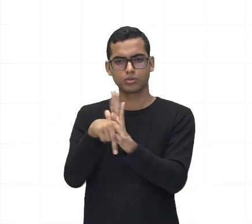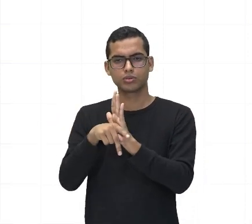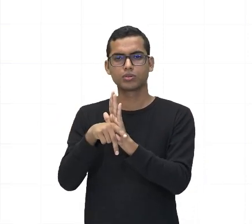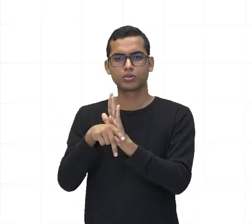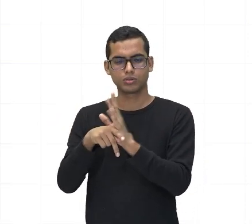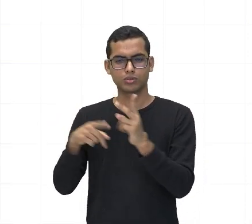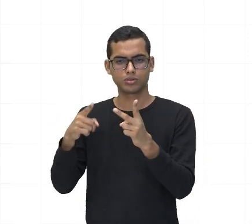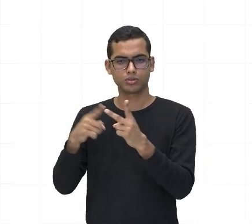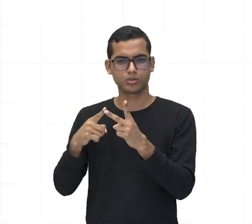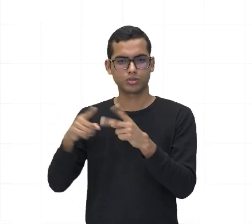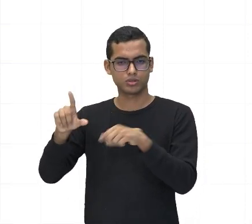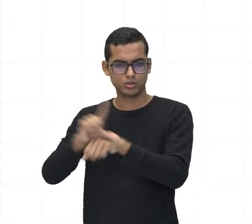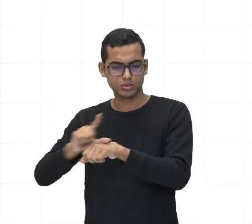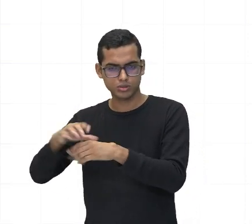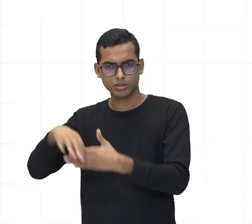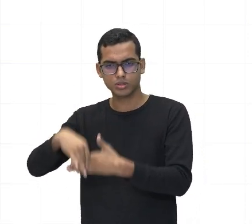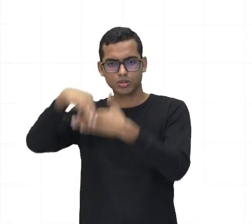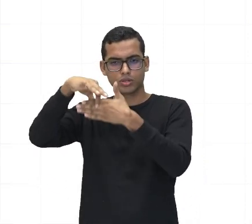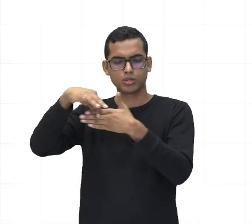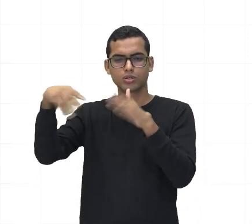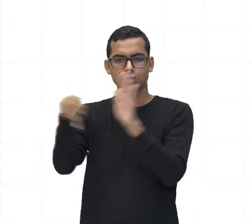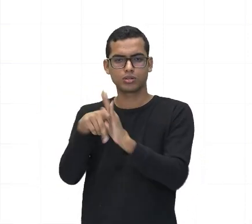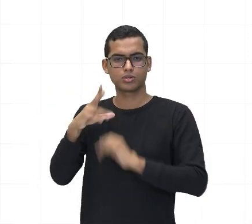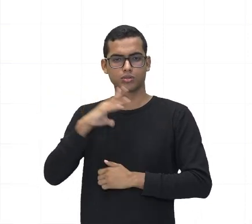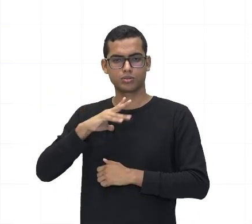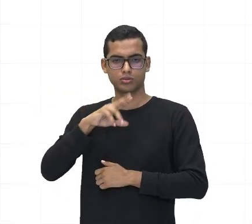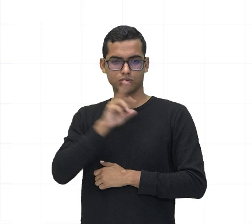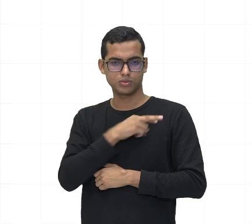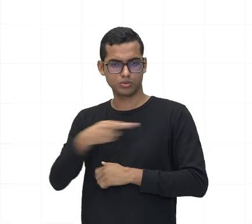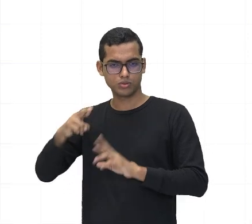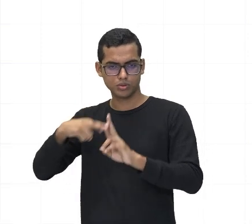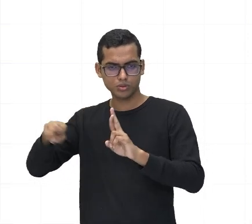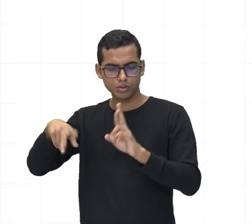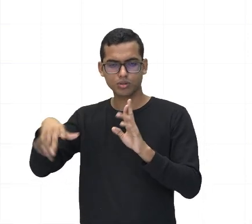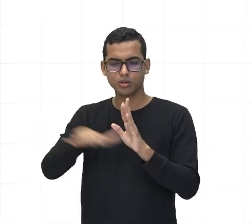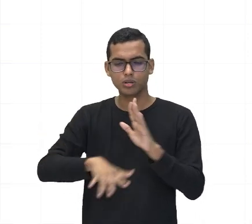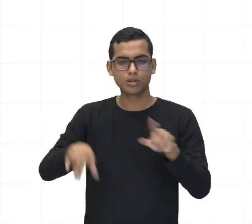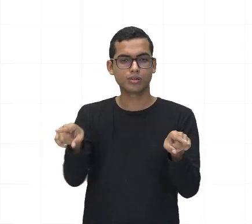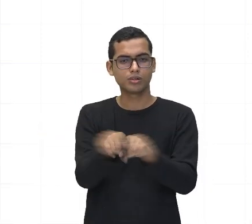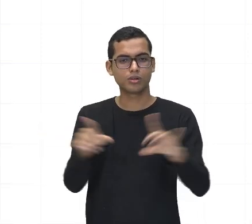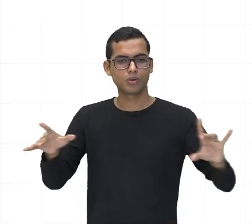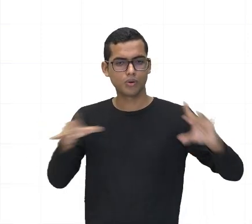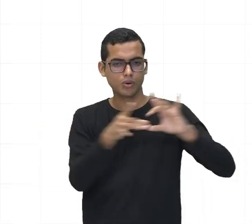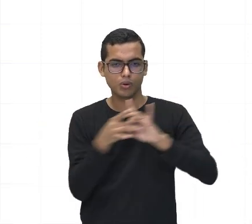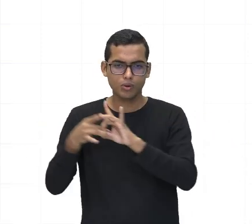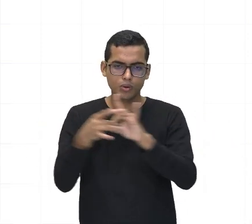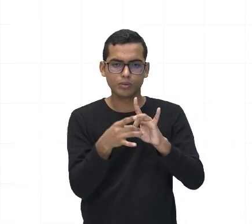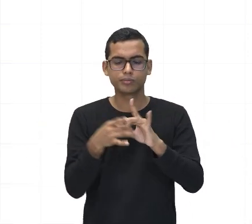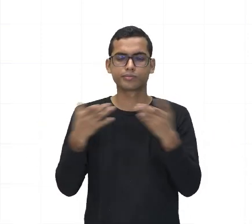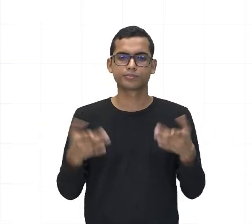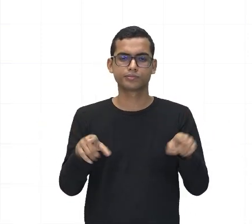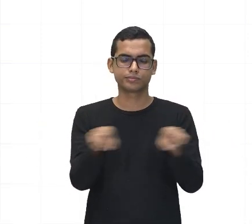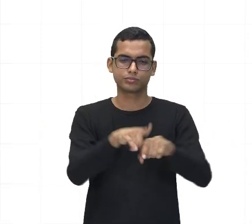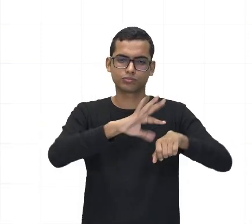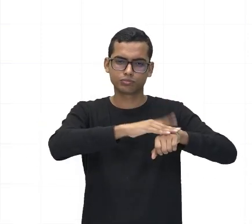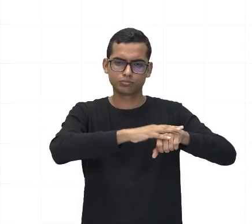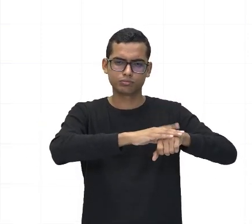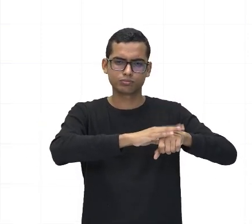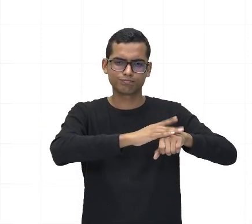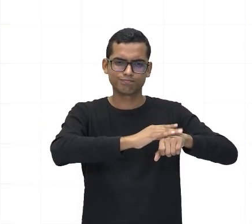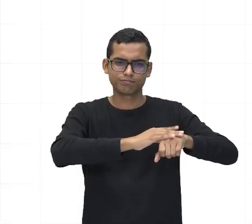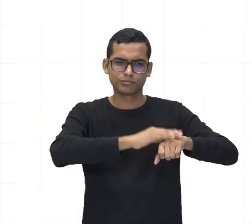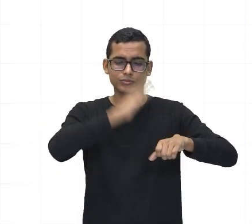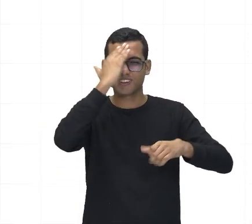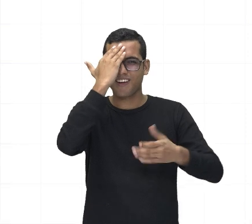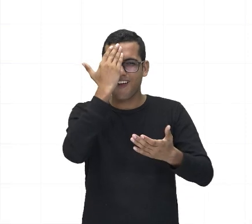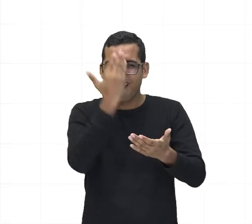misturam um pouco. Há grupos indígenas, por exemplo, que acreditam que a doença, quando a pessoa está doente, ela ali está tomada por